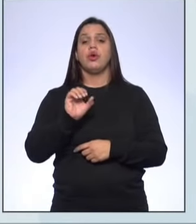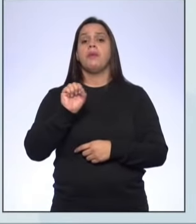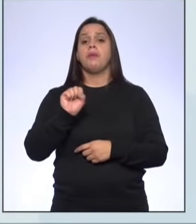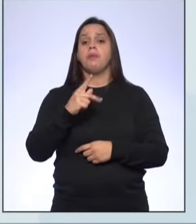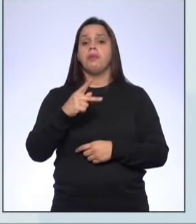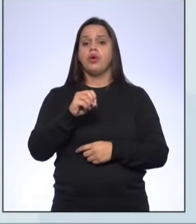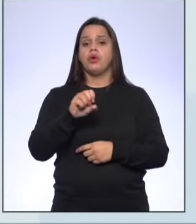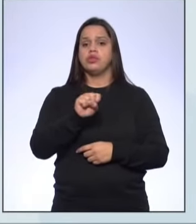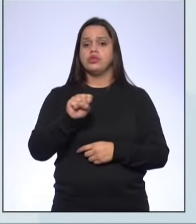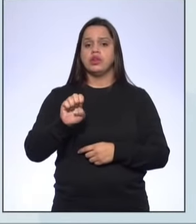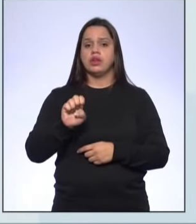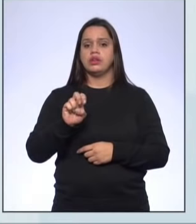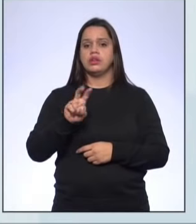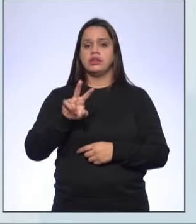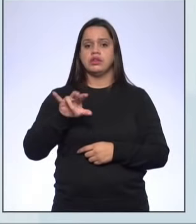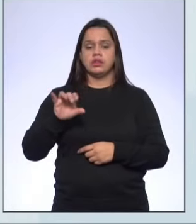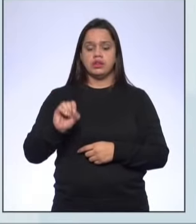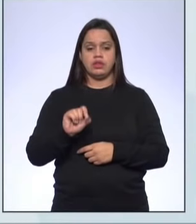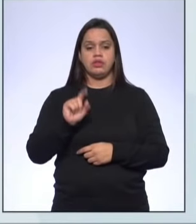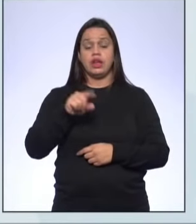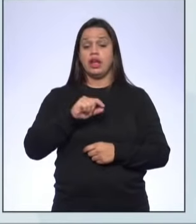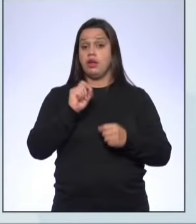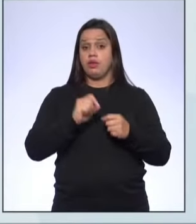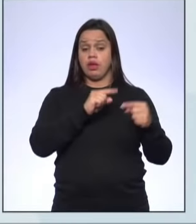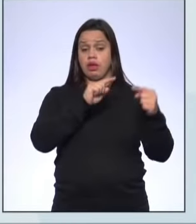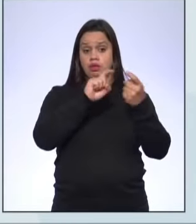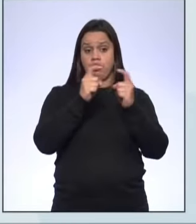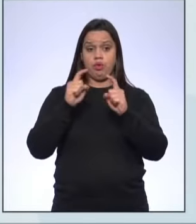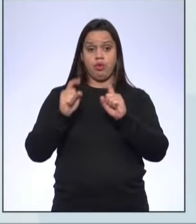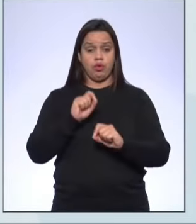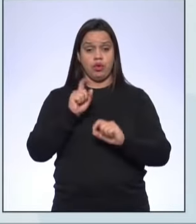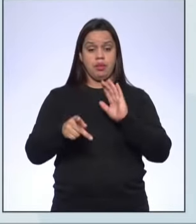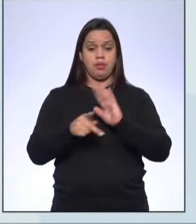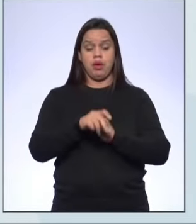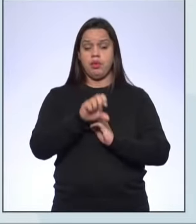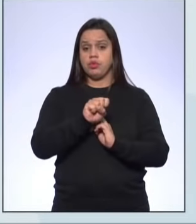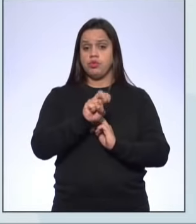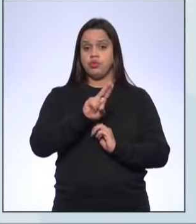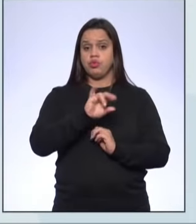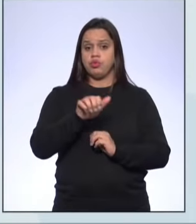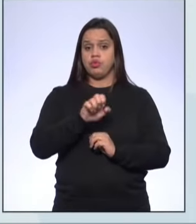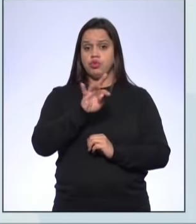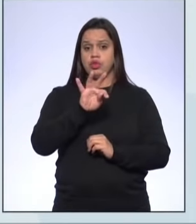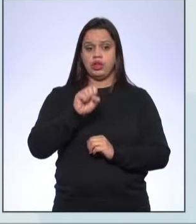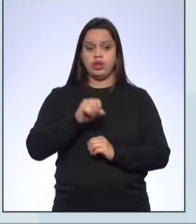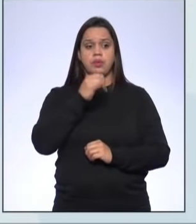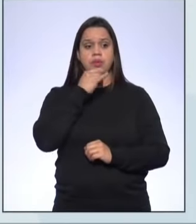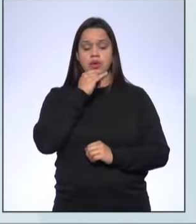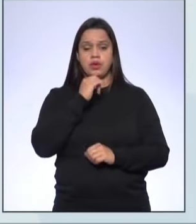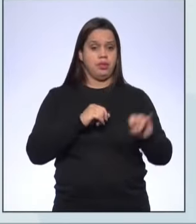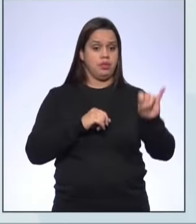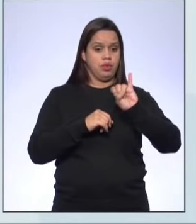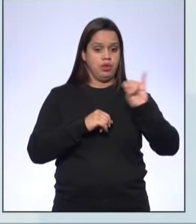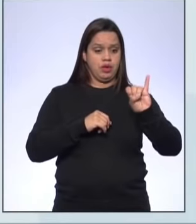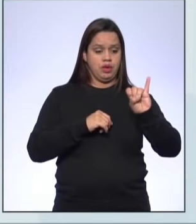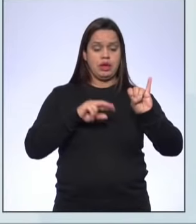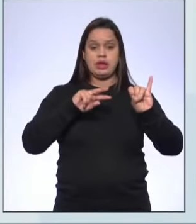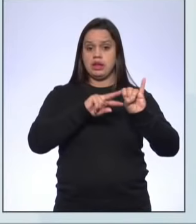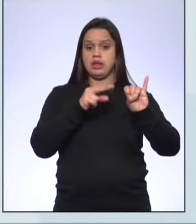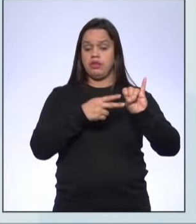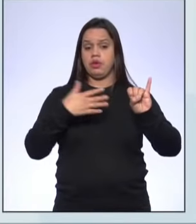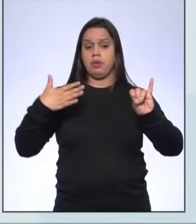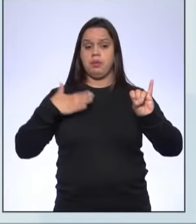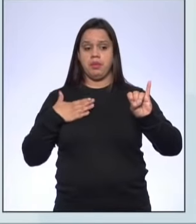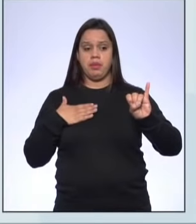e ele é correspondente ao subject pronouns que são os sujeitos estão por exemplo ai que é o primeiro significa